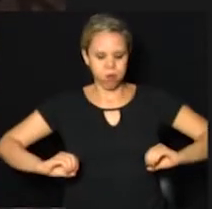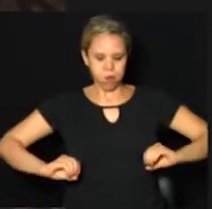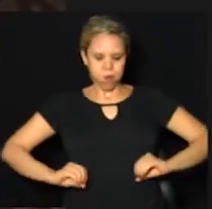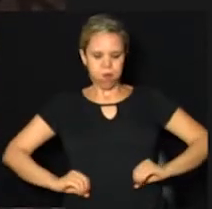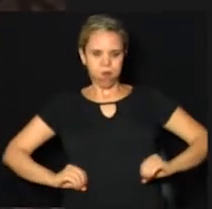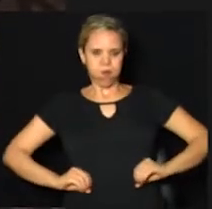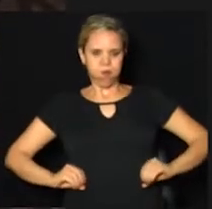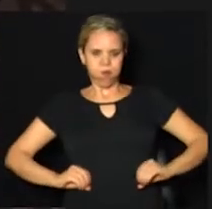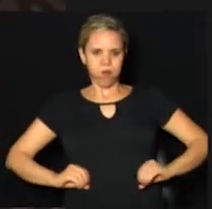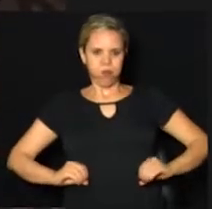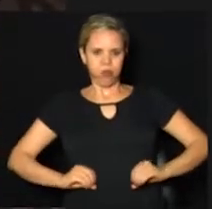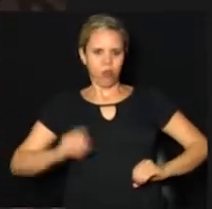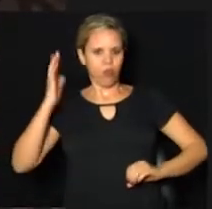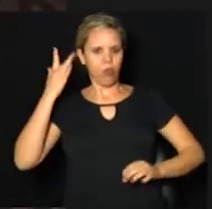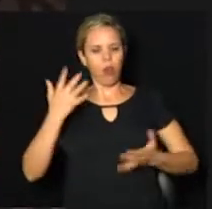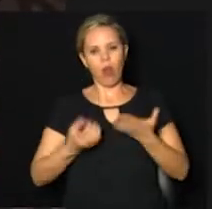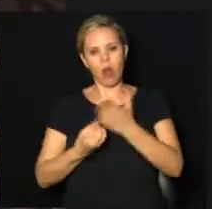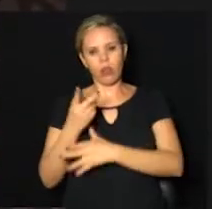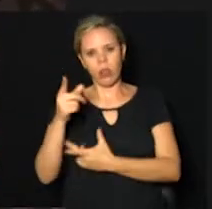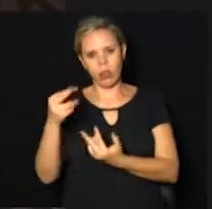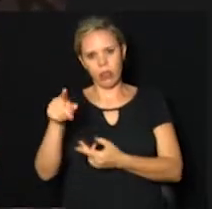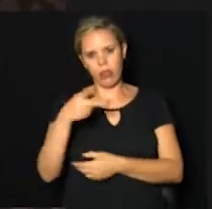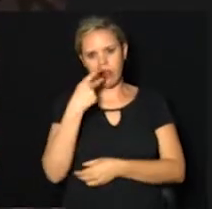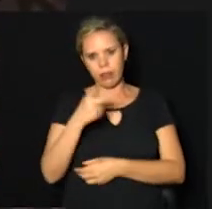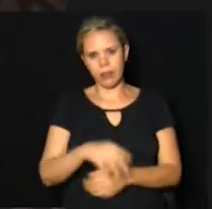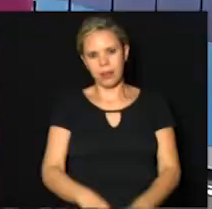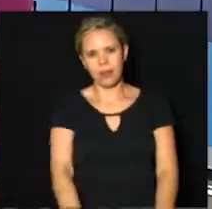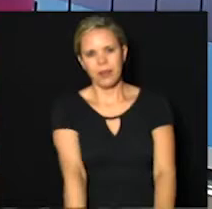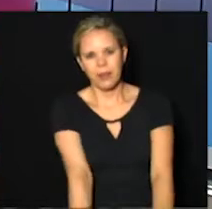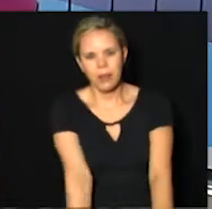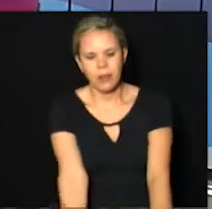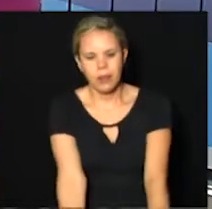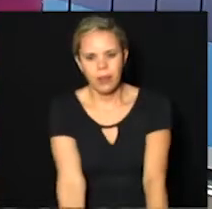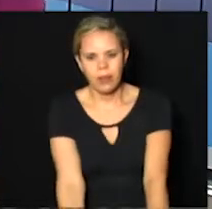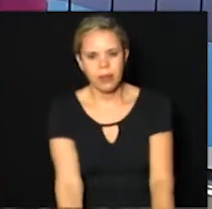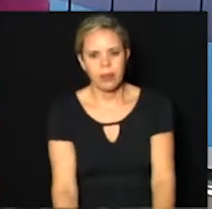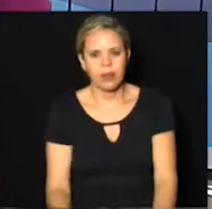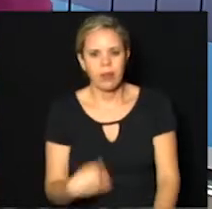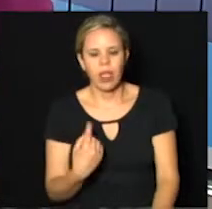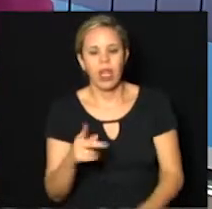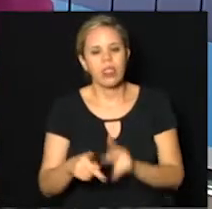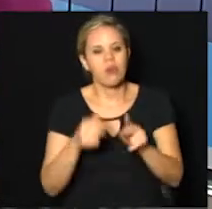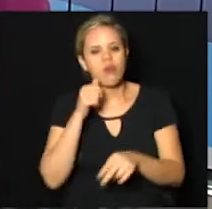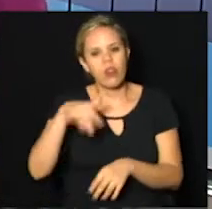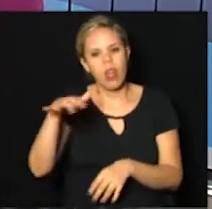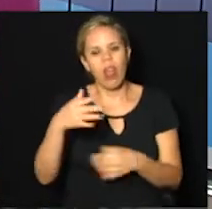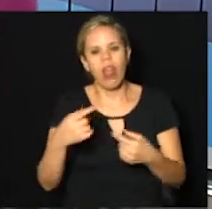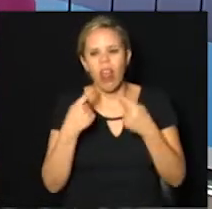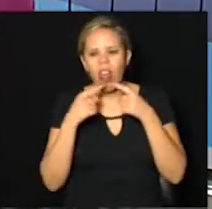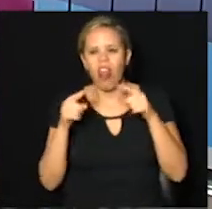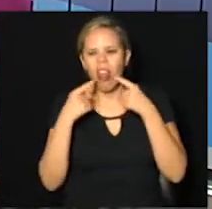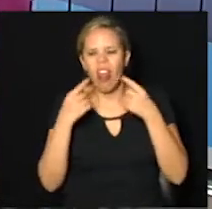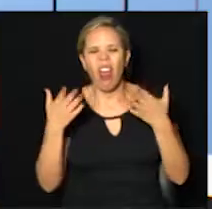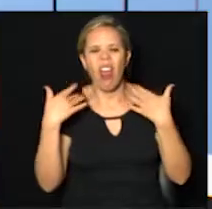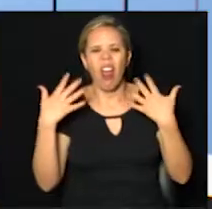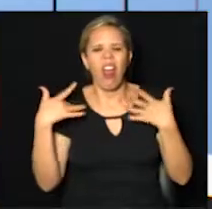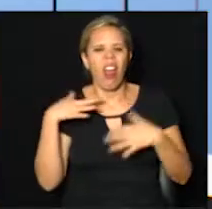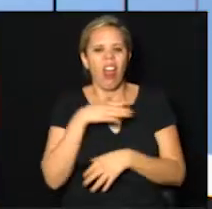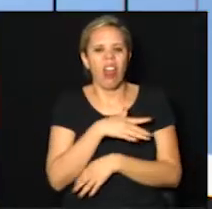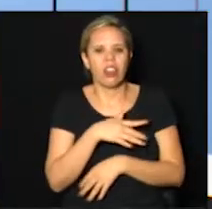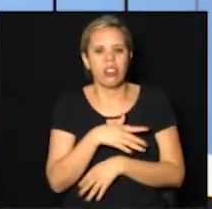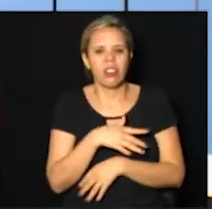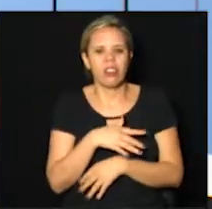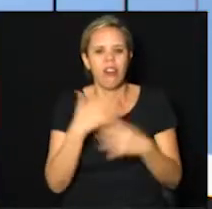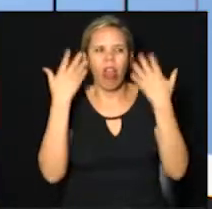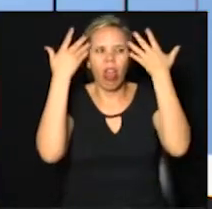aí, André, que vem todos esses sintomas que você falou. O que mais elas reclamam é do calor, né, doutora? Mas antes da gente chegar aí